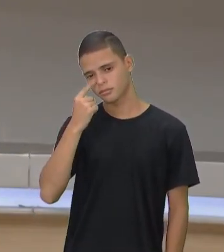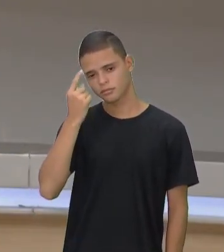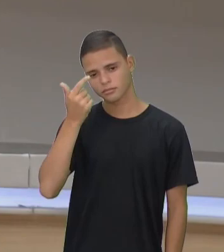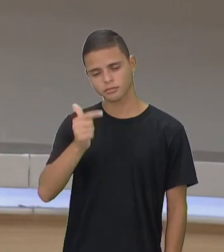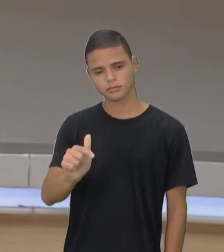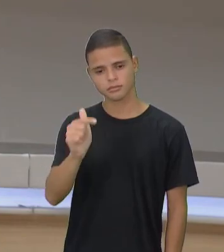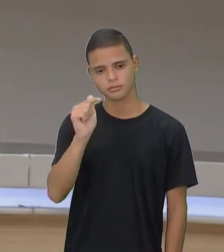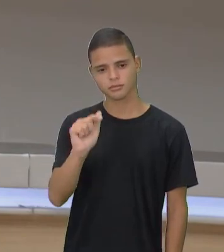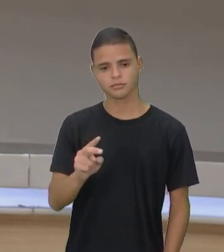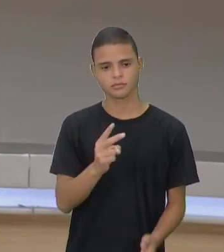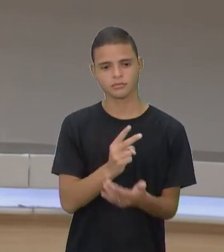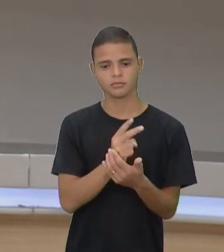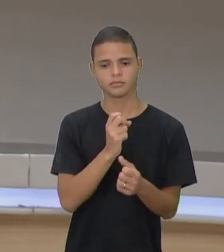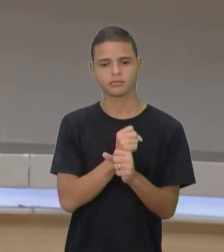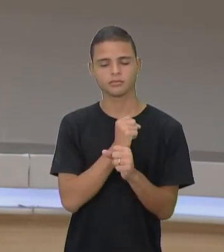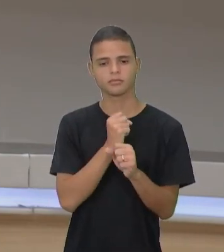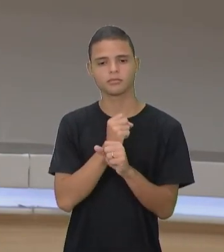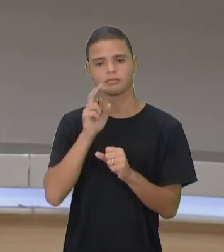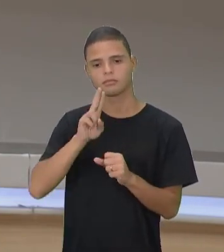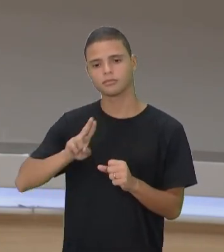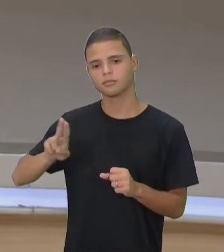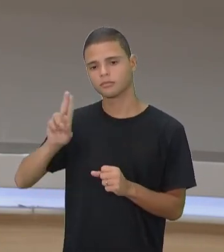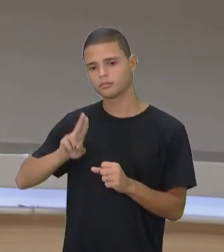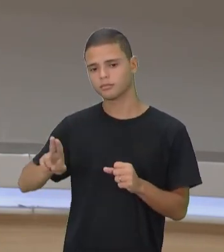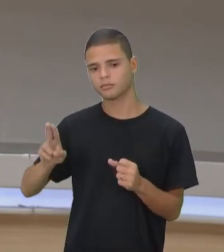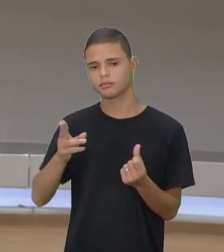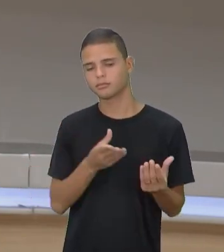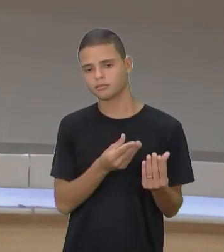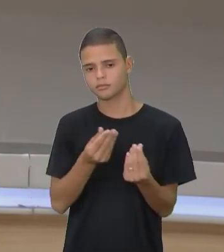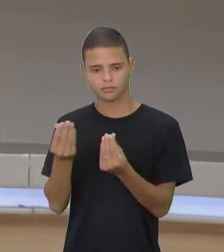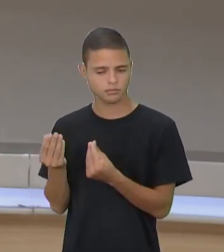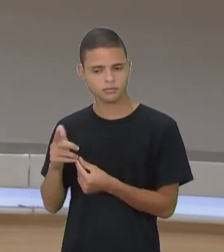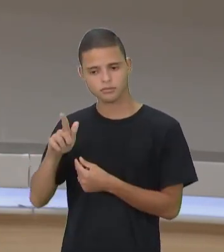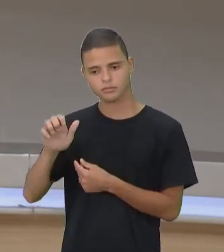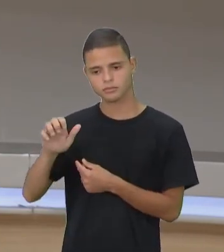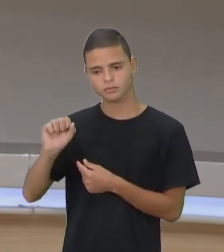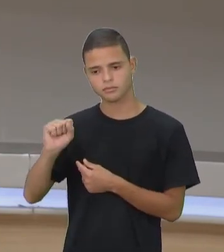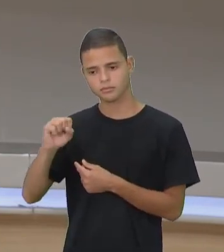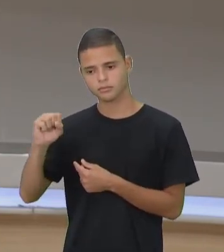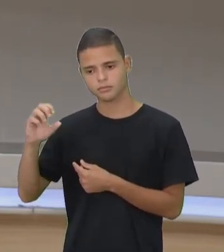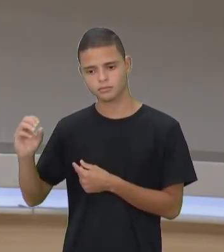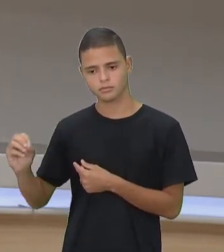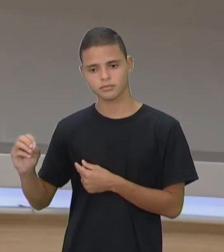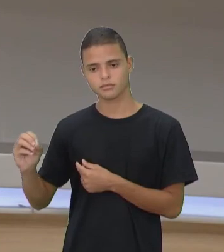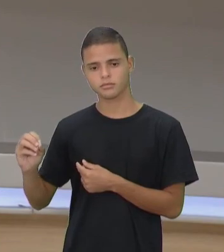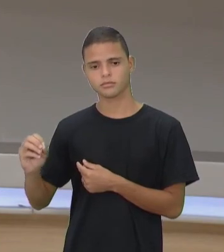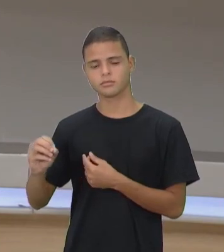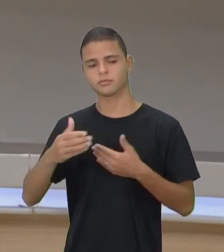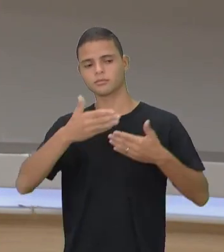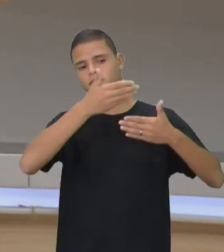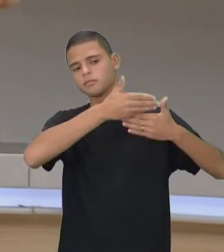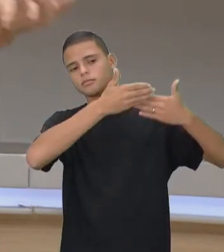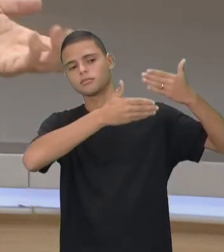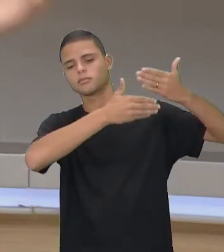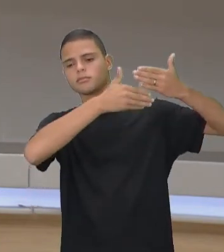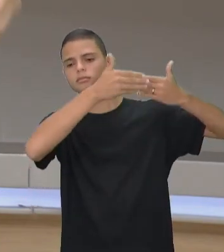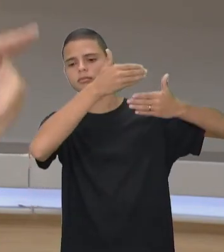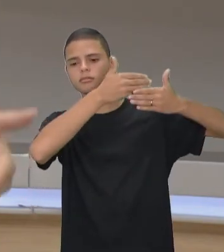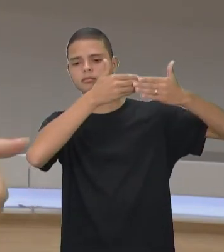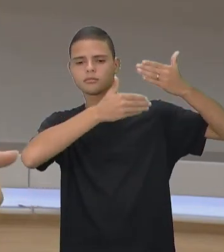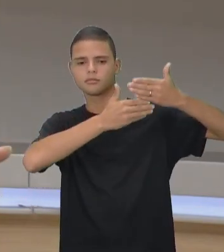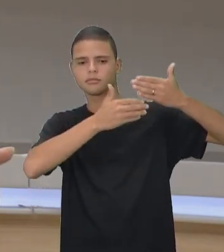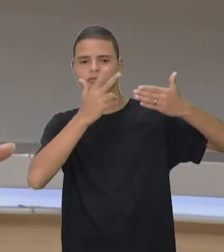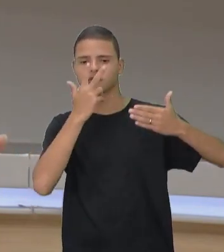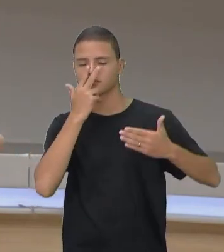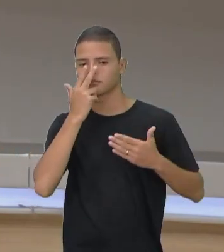frequência na construção civil. A utilização de gesso como divisórias. Sim. A utilização de gesso como paredes. Porque me parece que é um